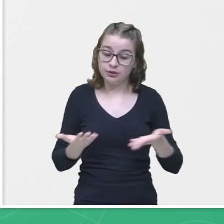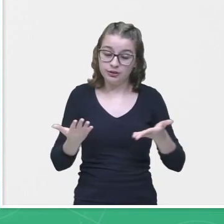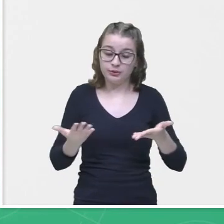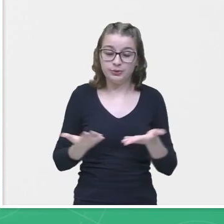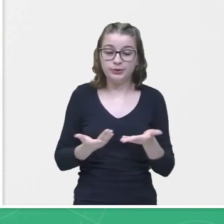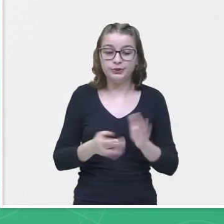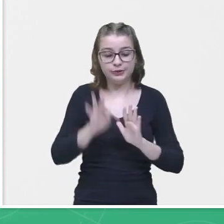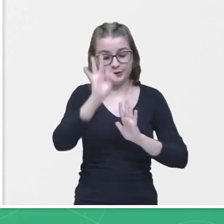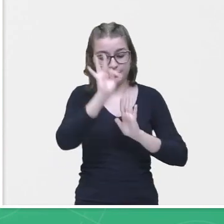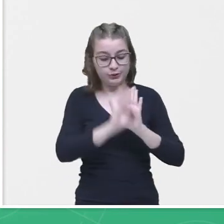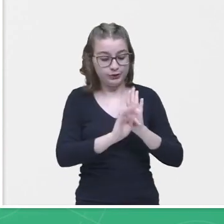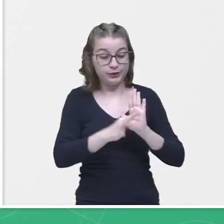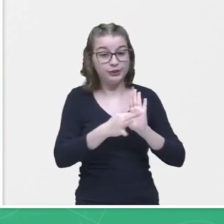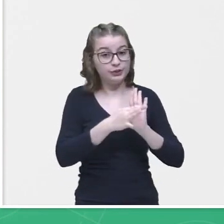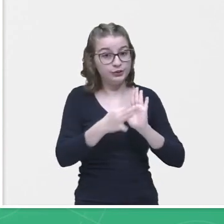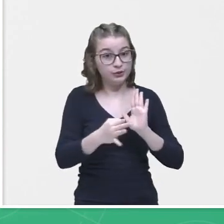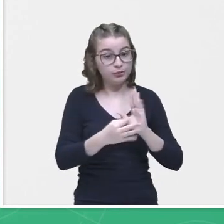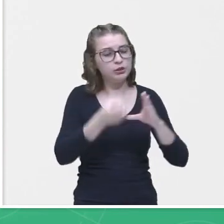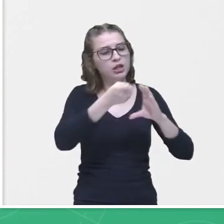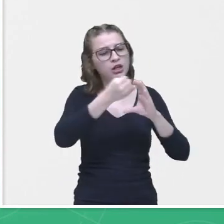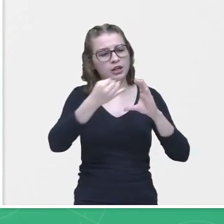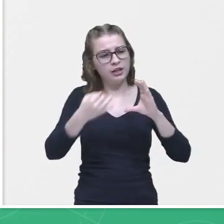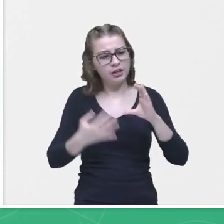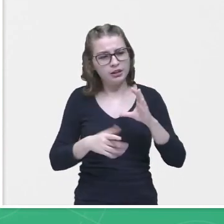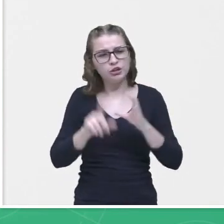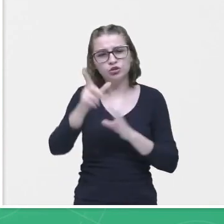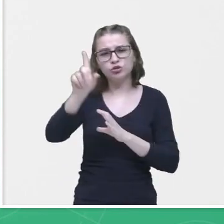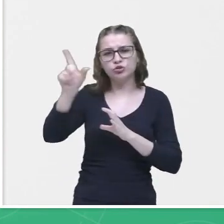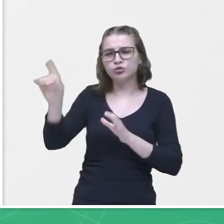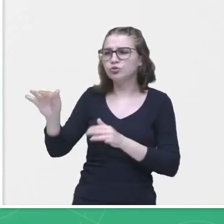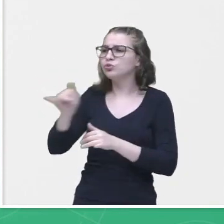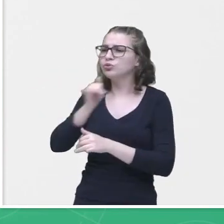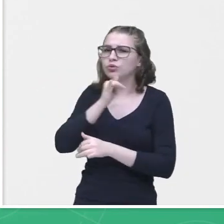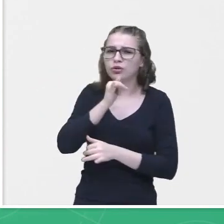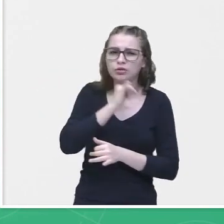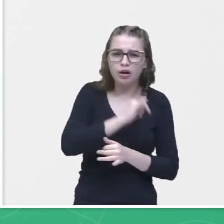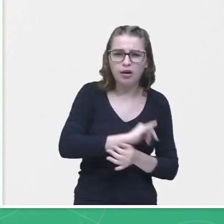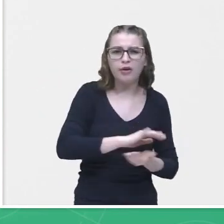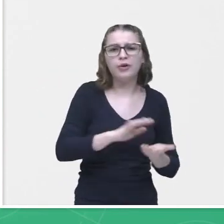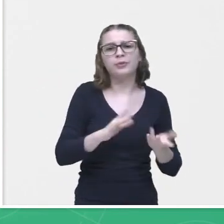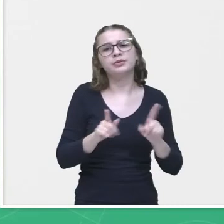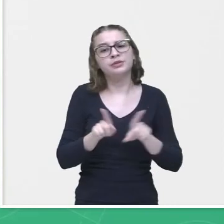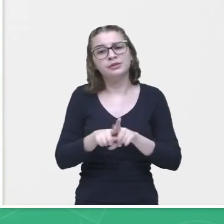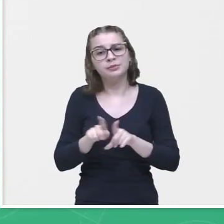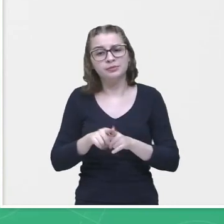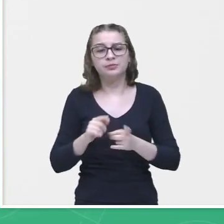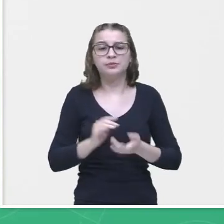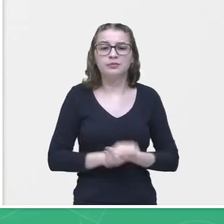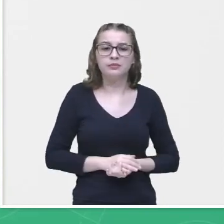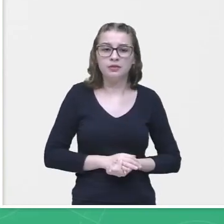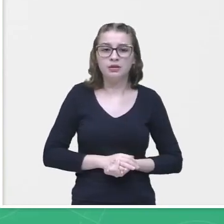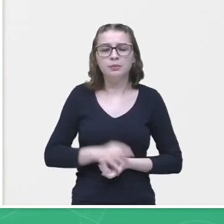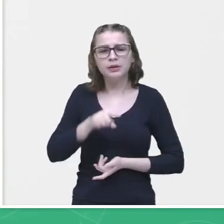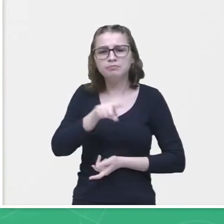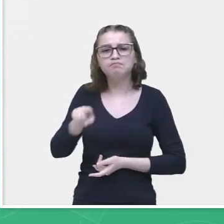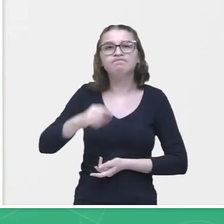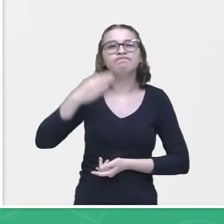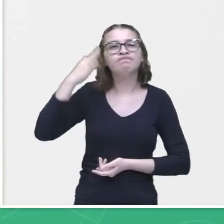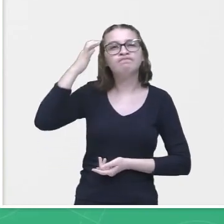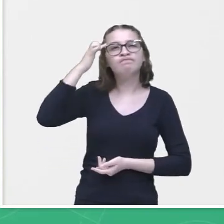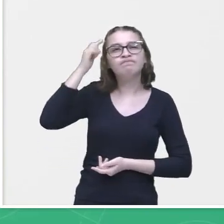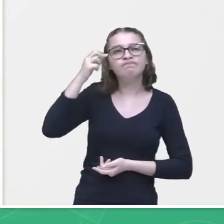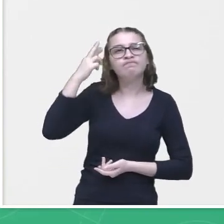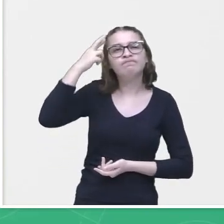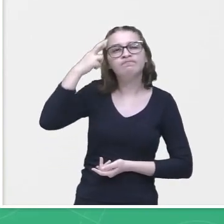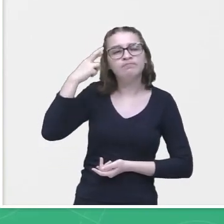de opinião, desenvolvendo características, apresentando outras situações também que envolvem discussões, para que você reflita, para que você